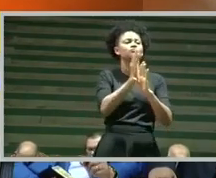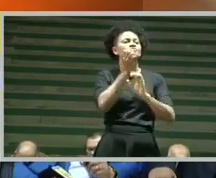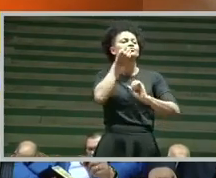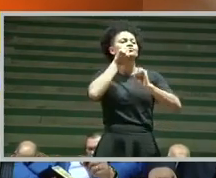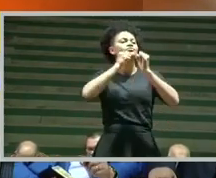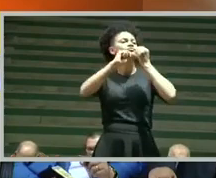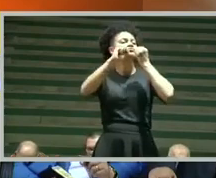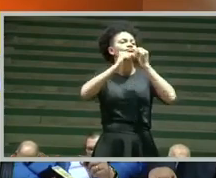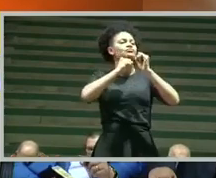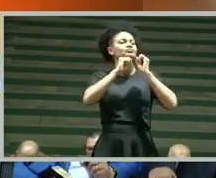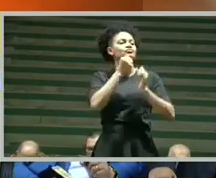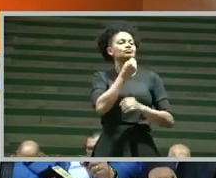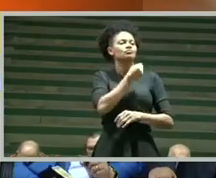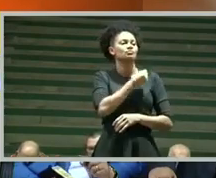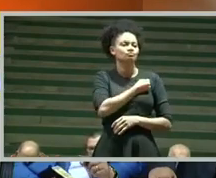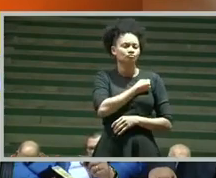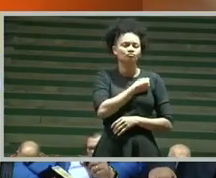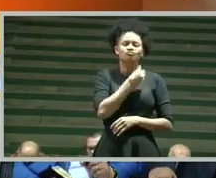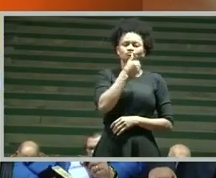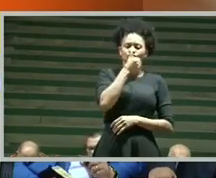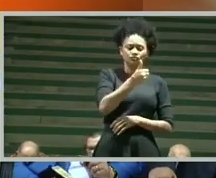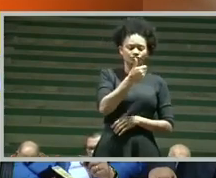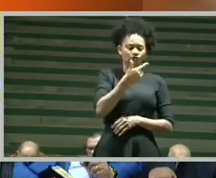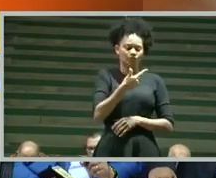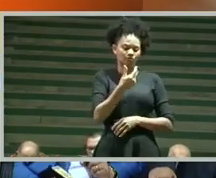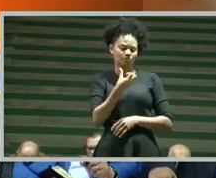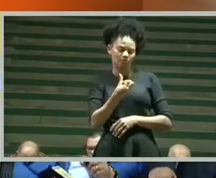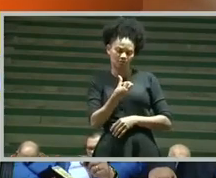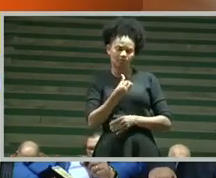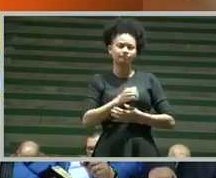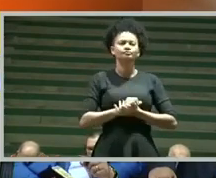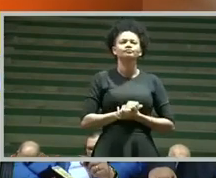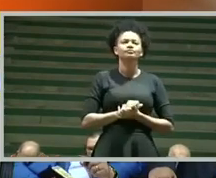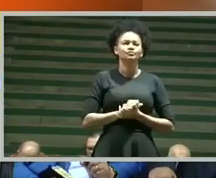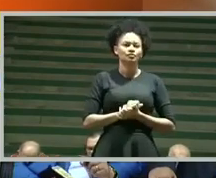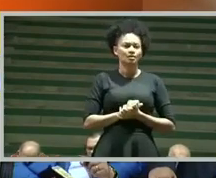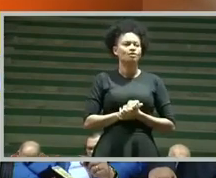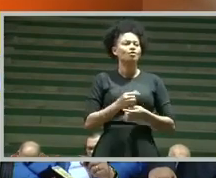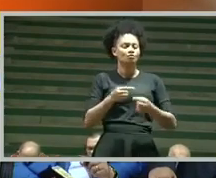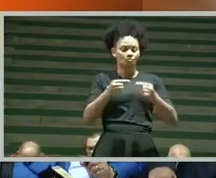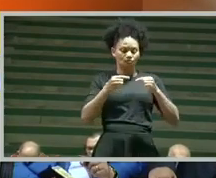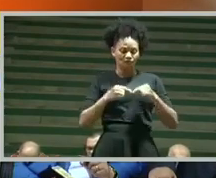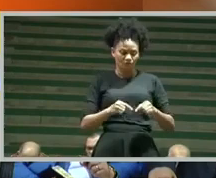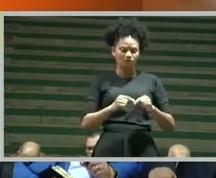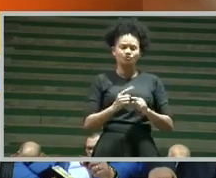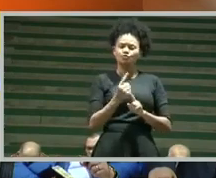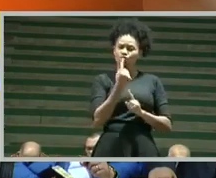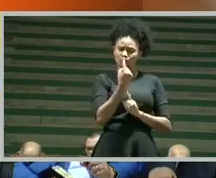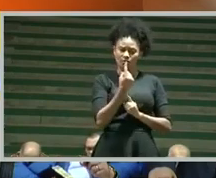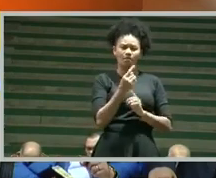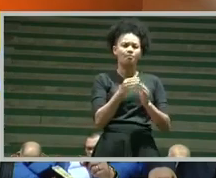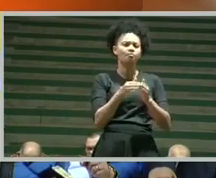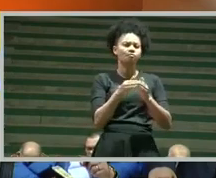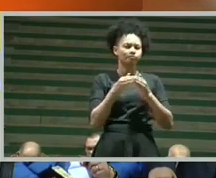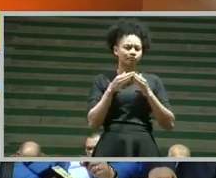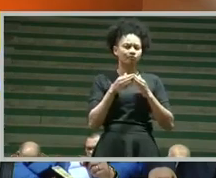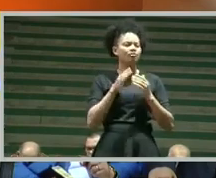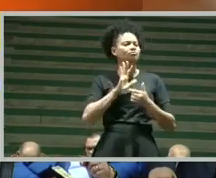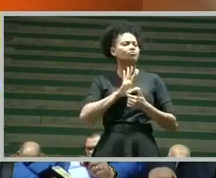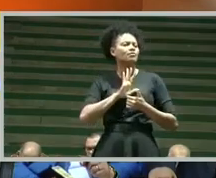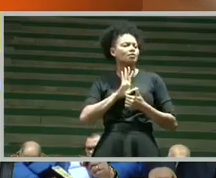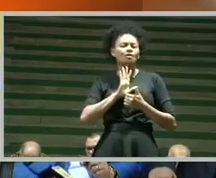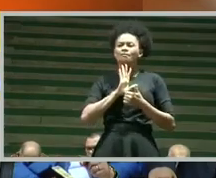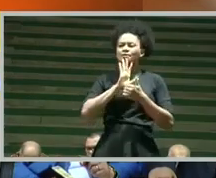Salmos de número 126, a partir do verso 1, por favor, se